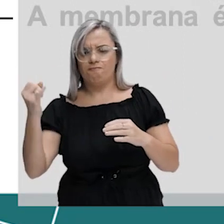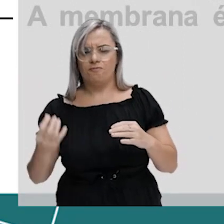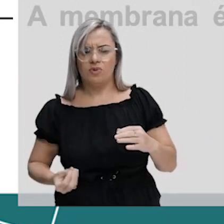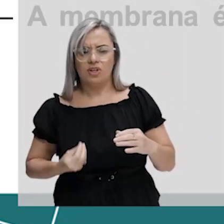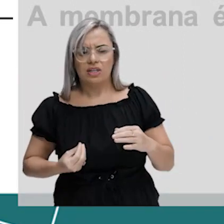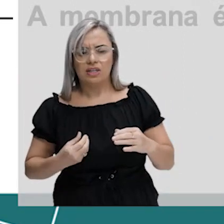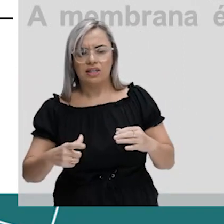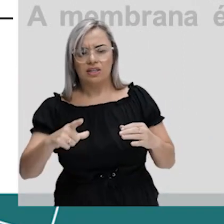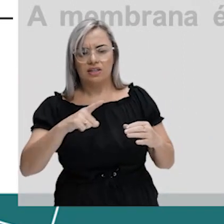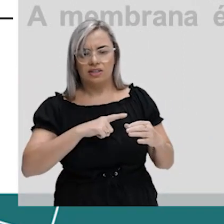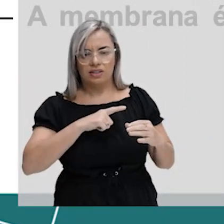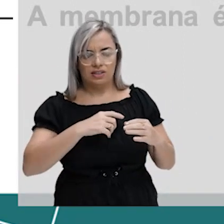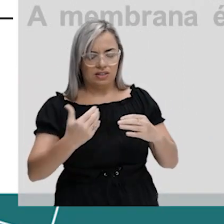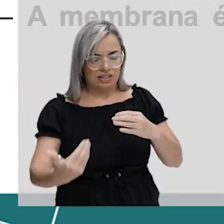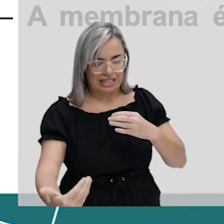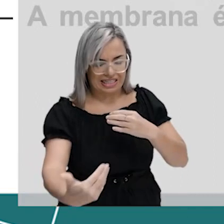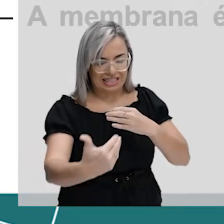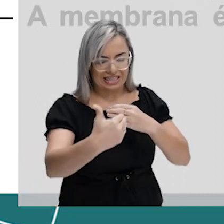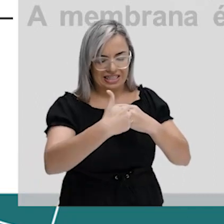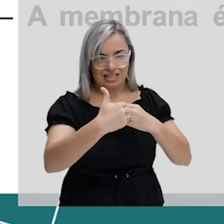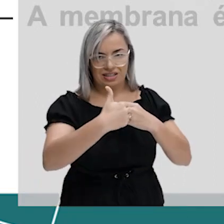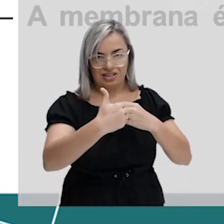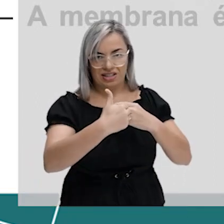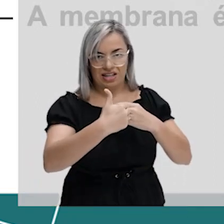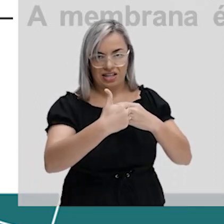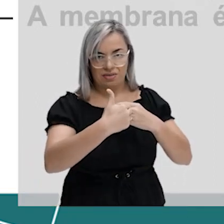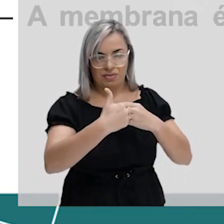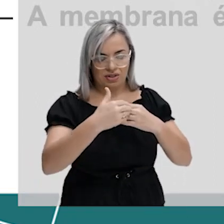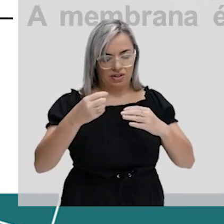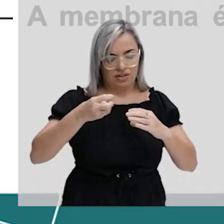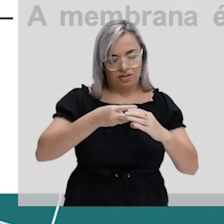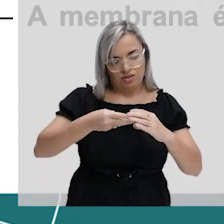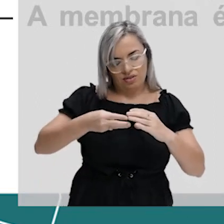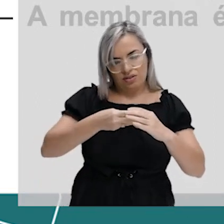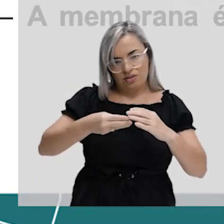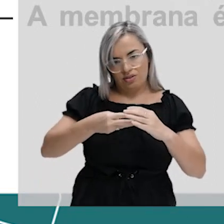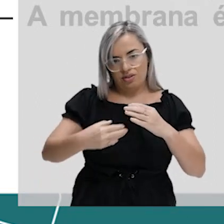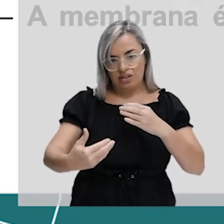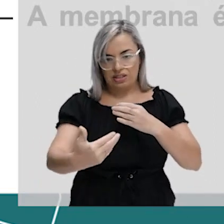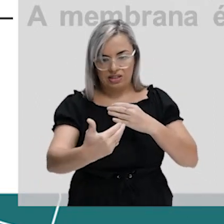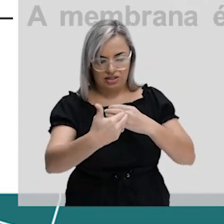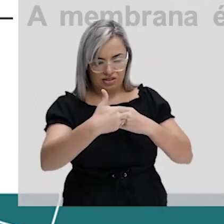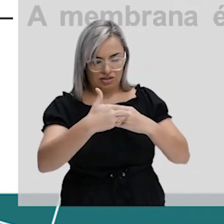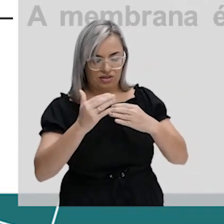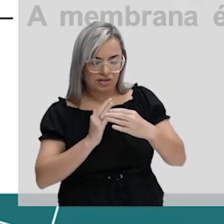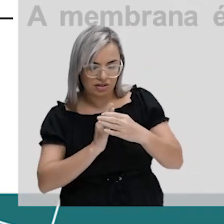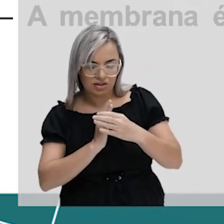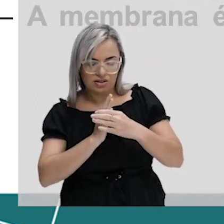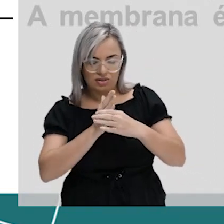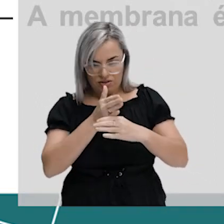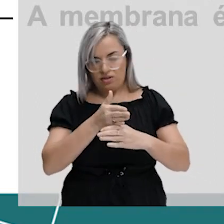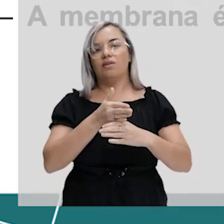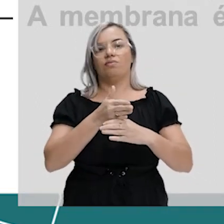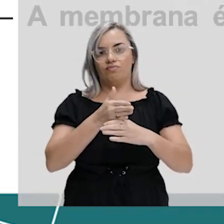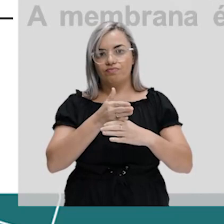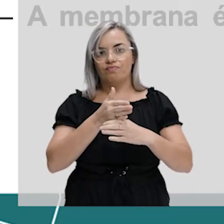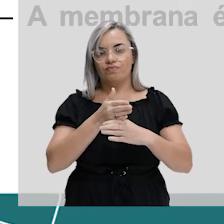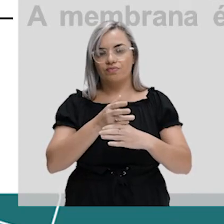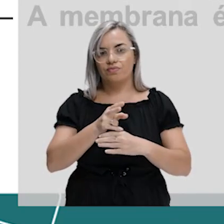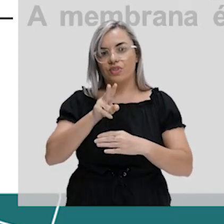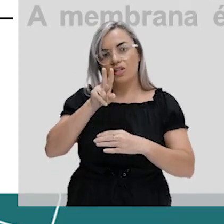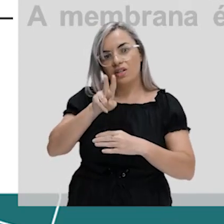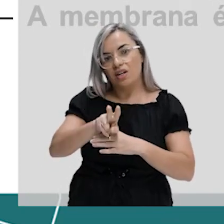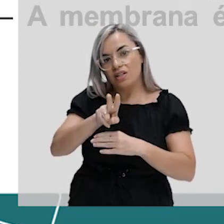e delimita esse espaço de dentro da célula, né, que é o espaço interno, isolando esse espaço do ambiente